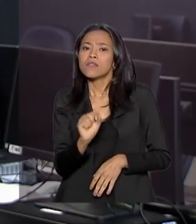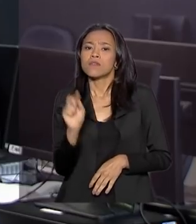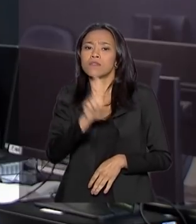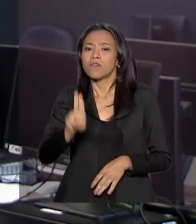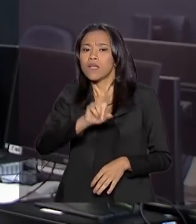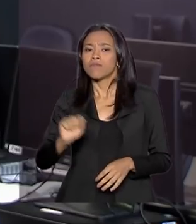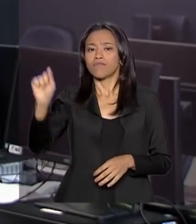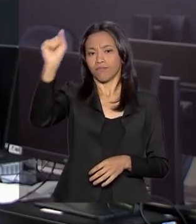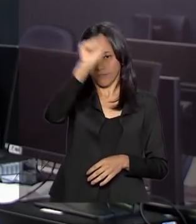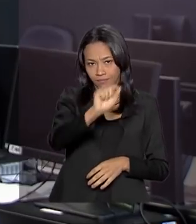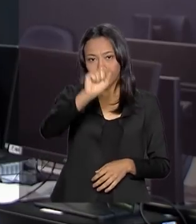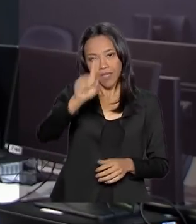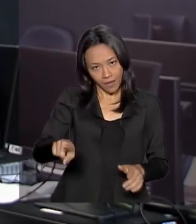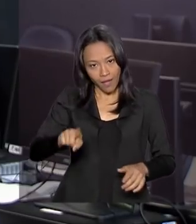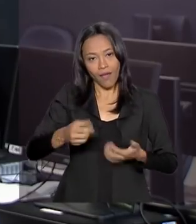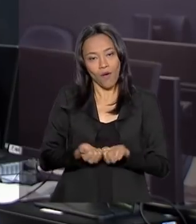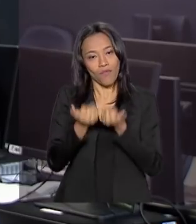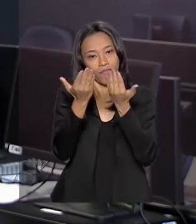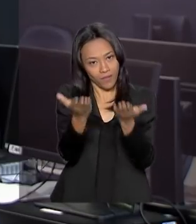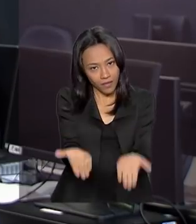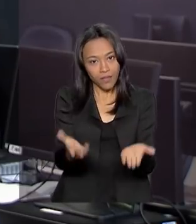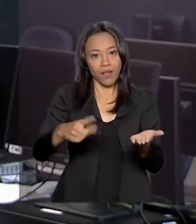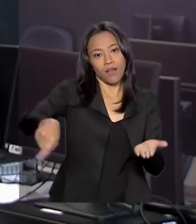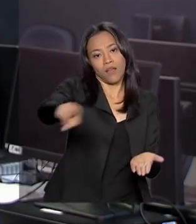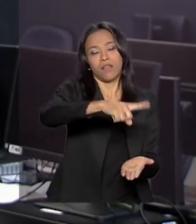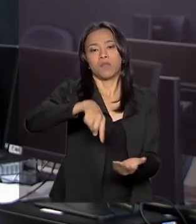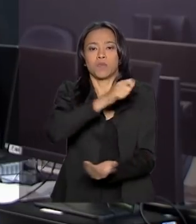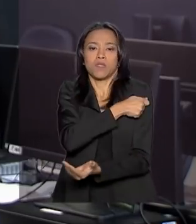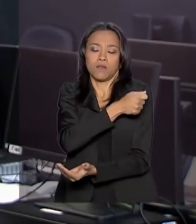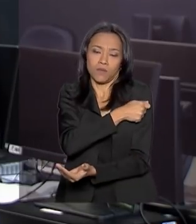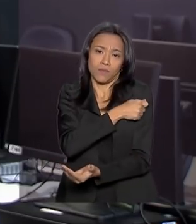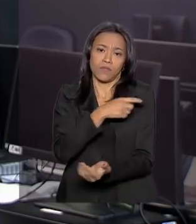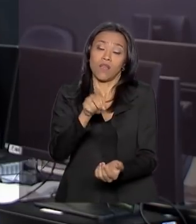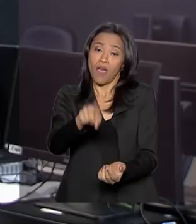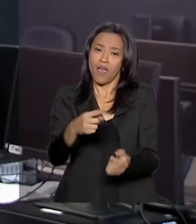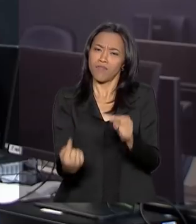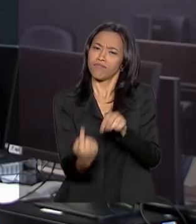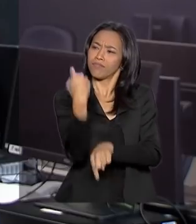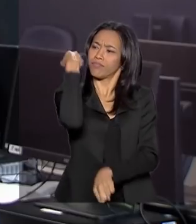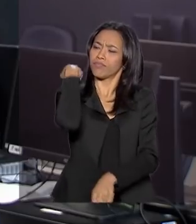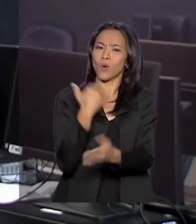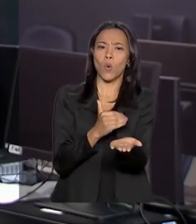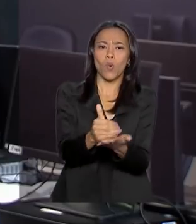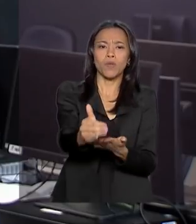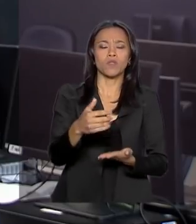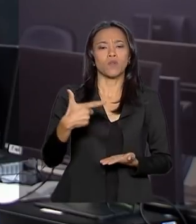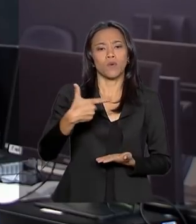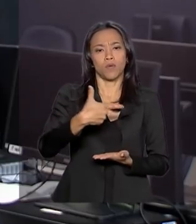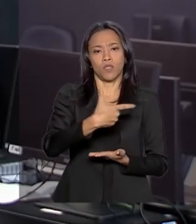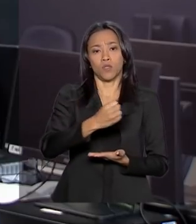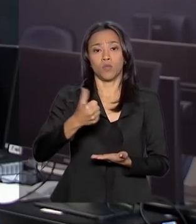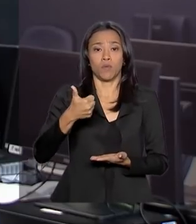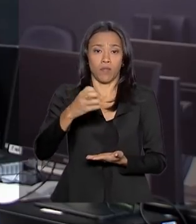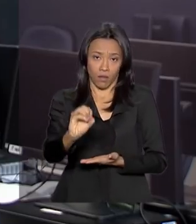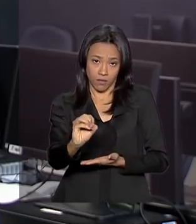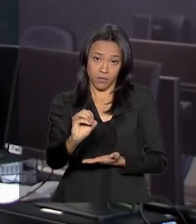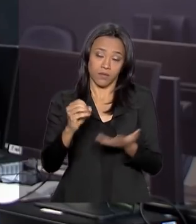estudantes. É um recorde para essa chamada de meio do ano do Sisu, desde que o sistema entrou em vigor em 2010.